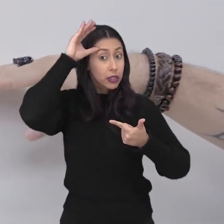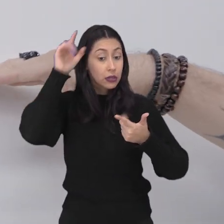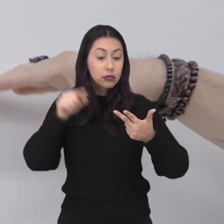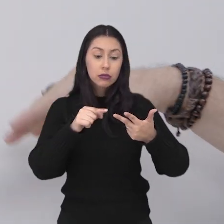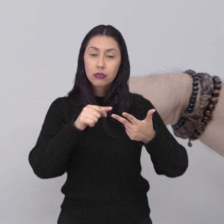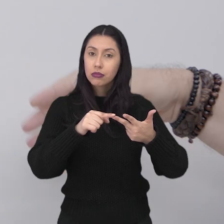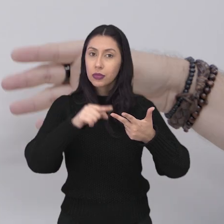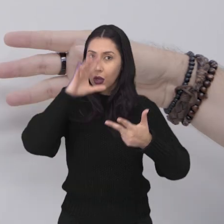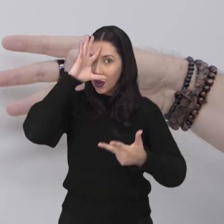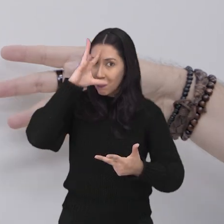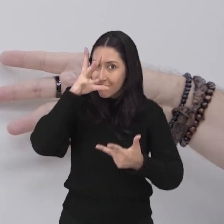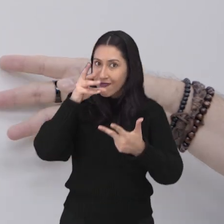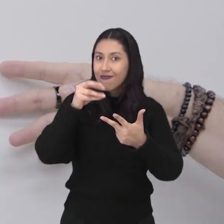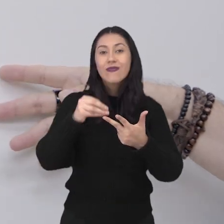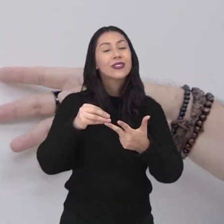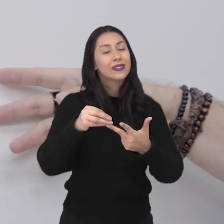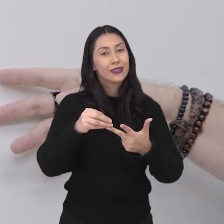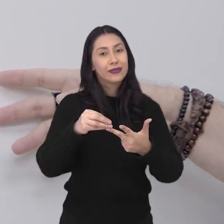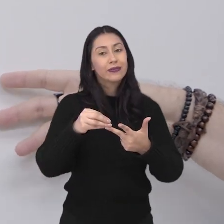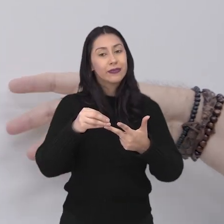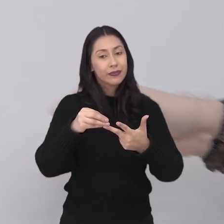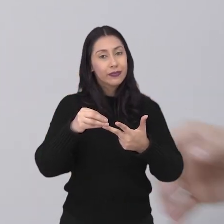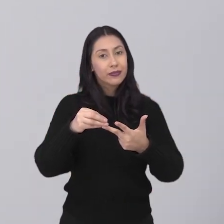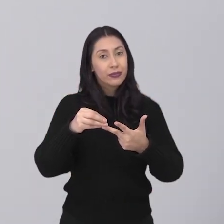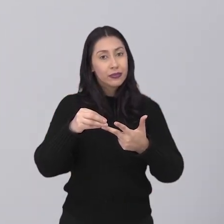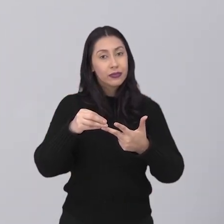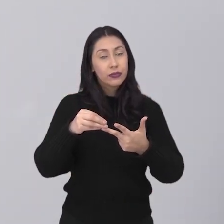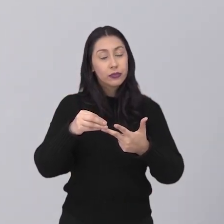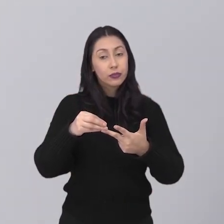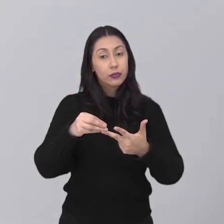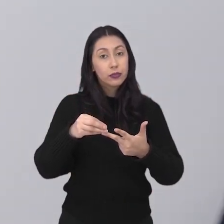tipo de compreensão que nós temos no mundo.